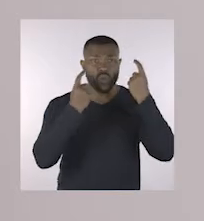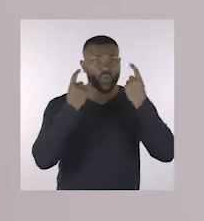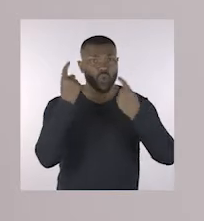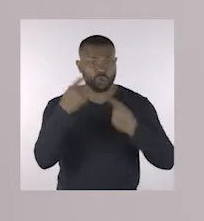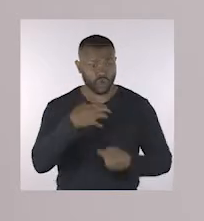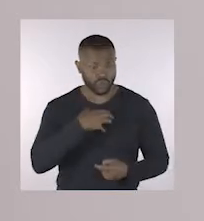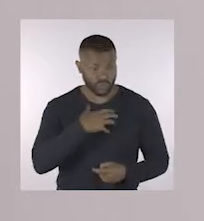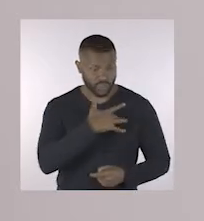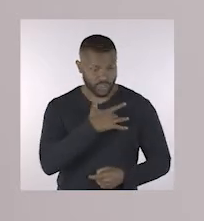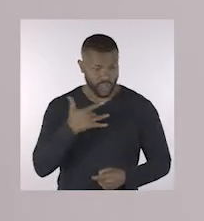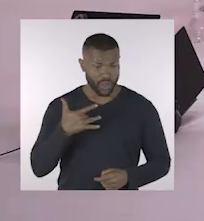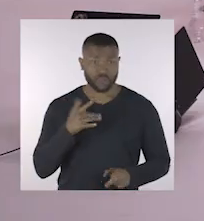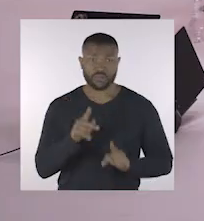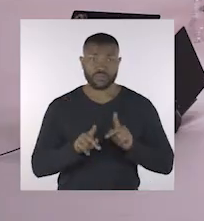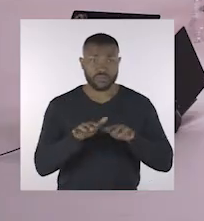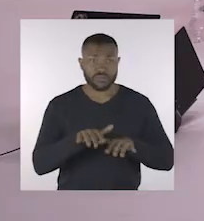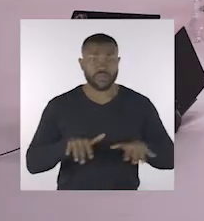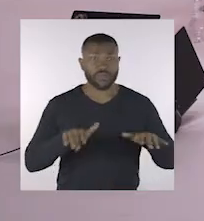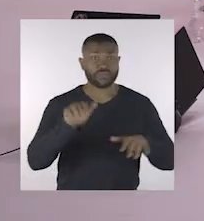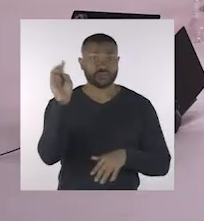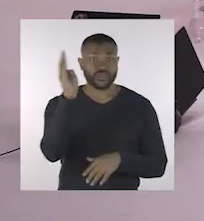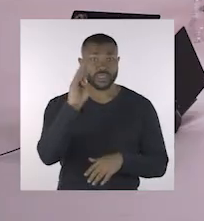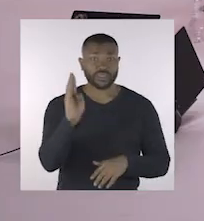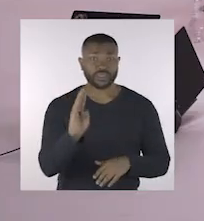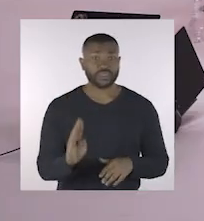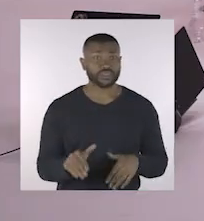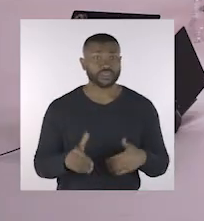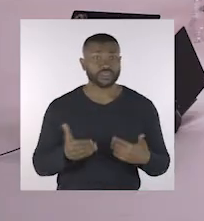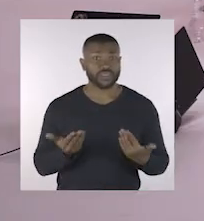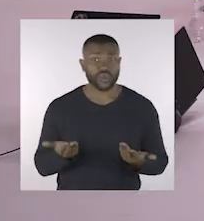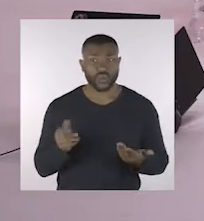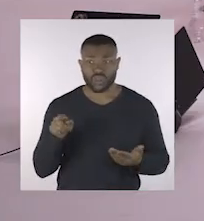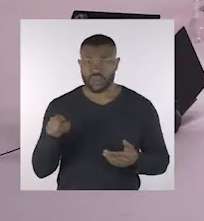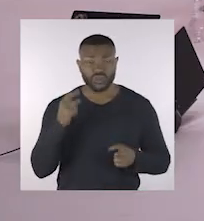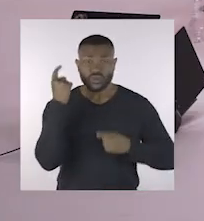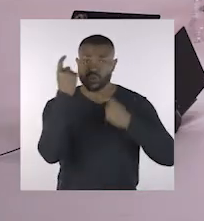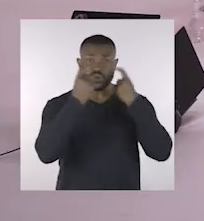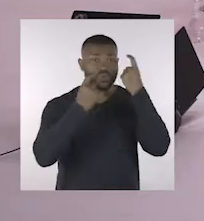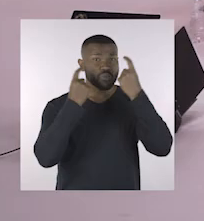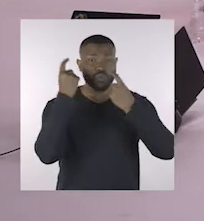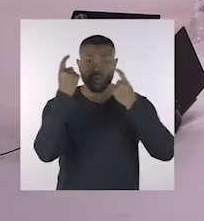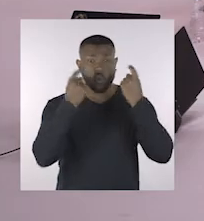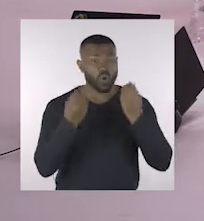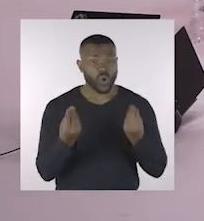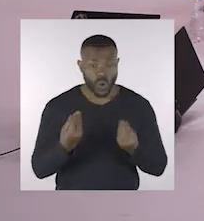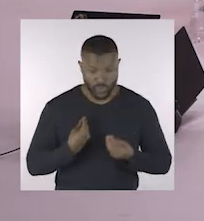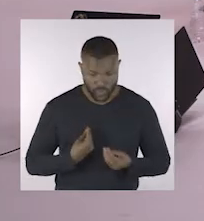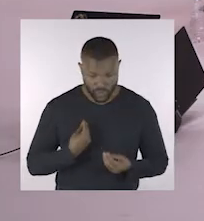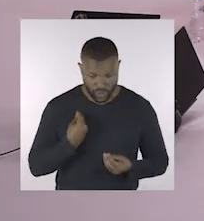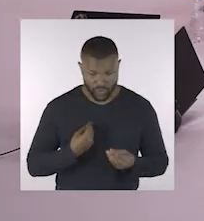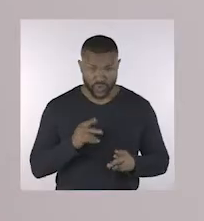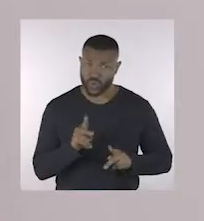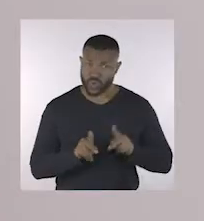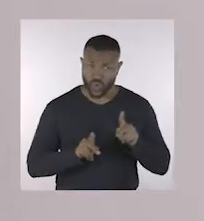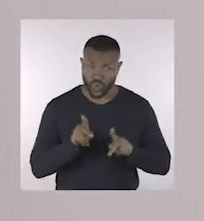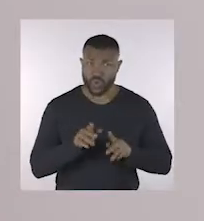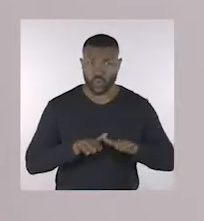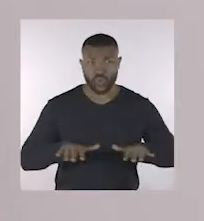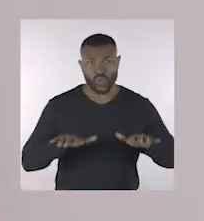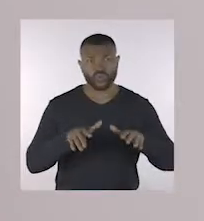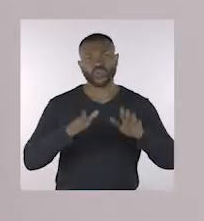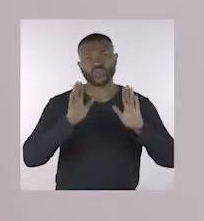quer com as condições de saúde do povo brasileiro e que não está nem um pouco preocupado também com a sobrevivência do Povo